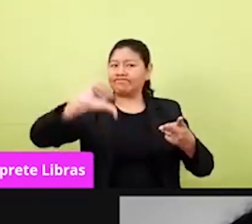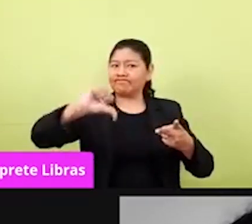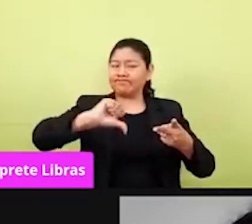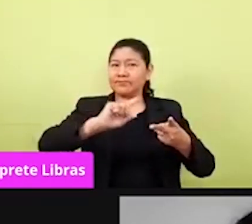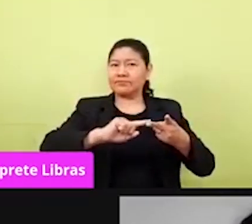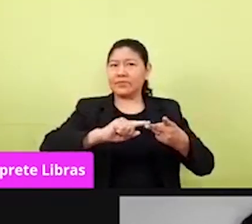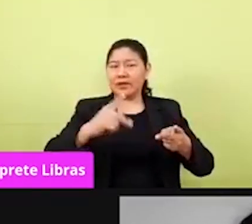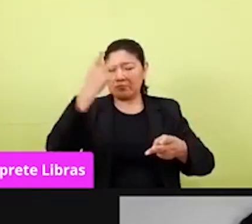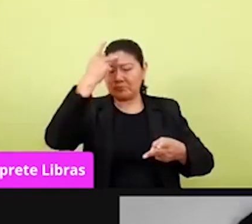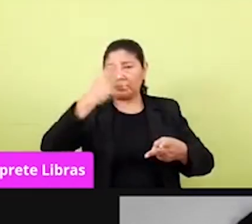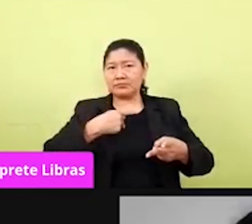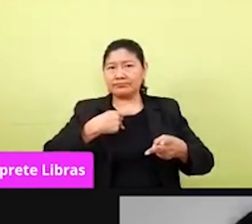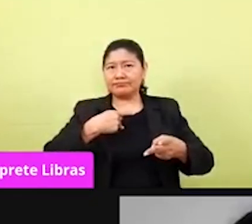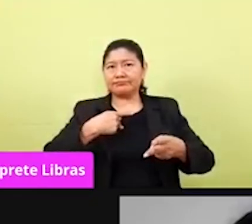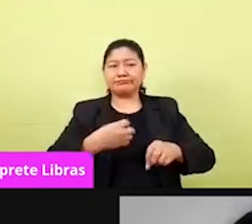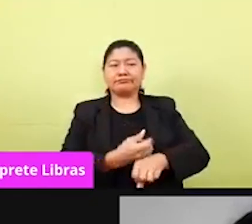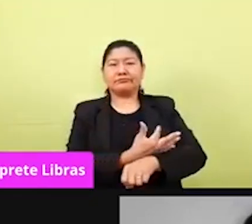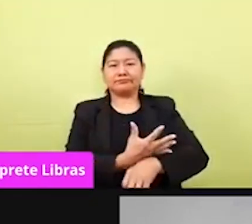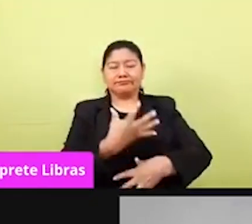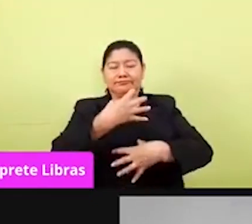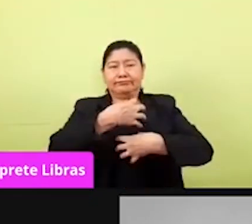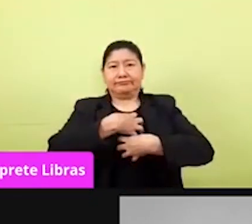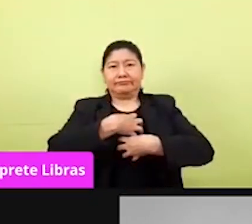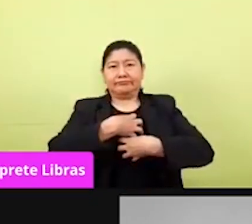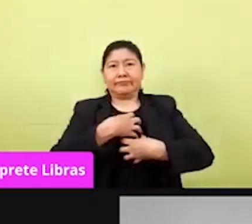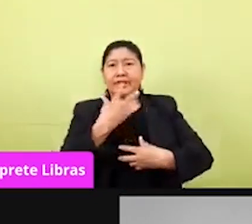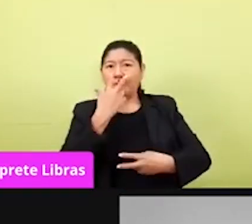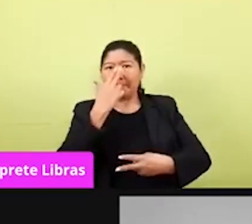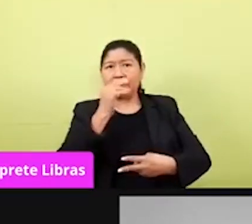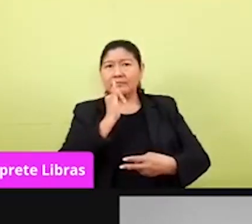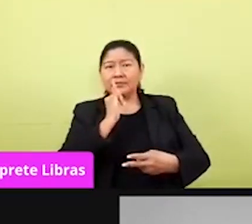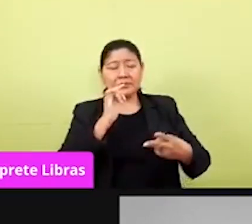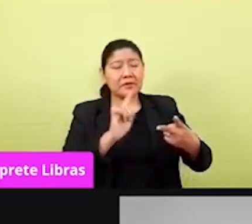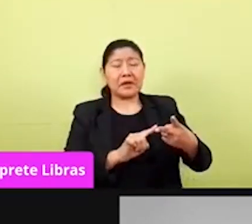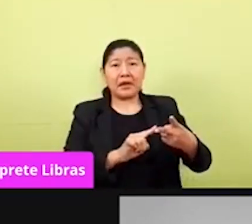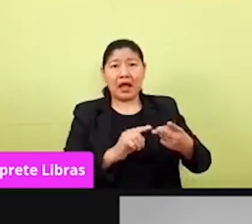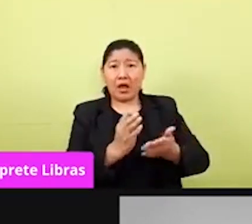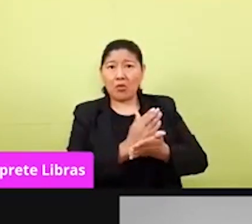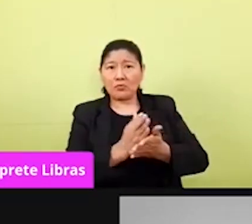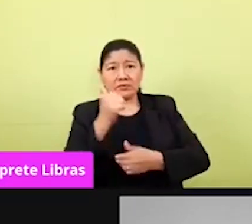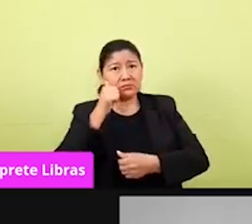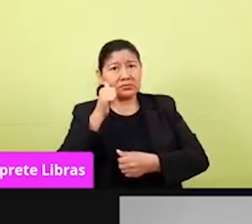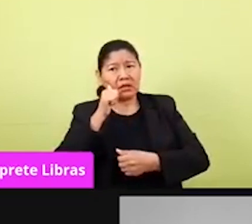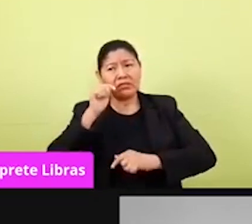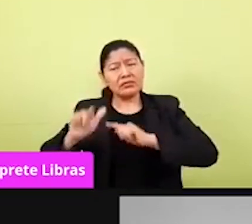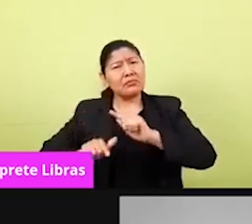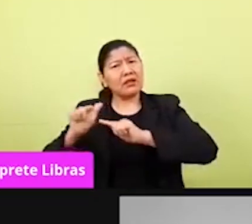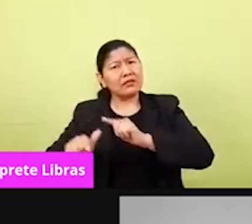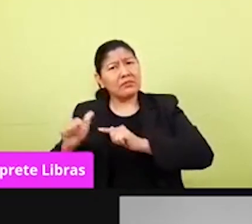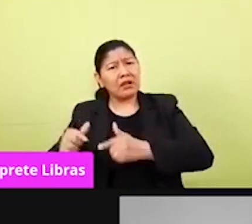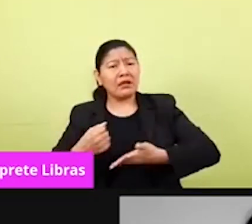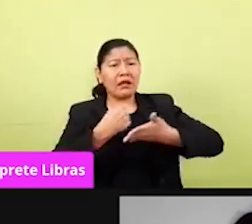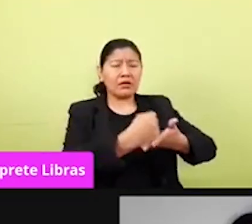que sustentam a sua casa, sustentam o seu marido, trabalham muitas vezes e não conseguem